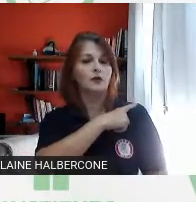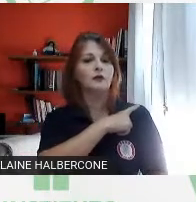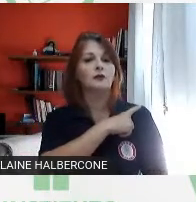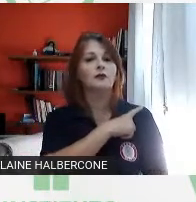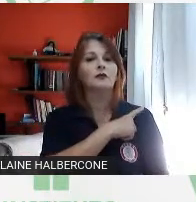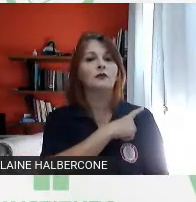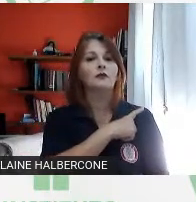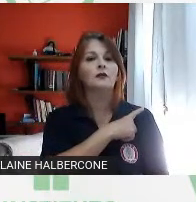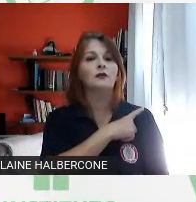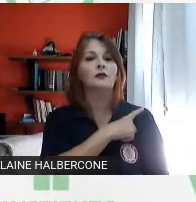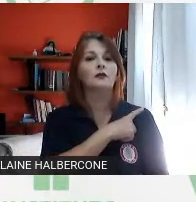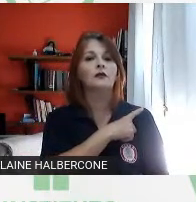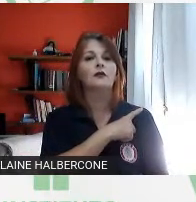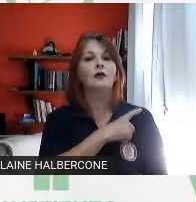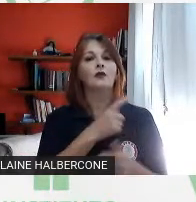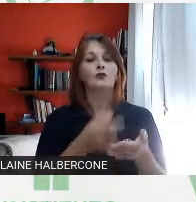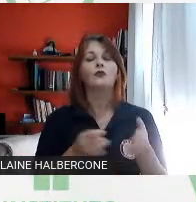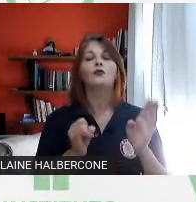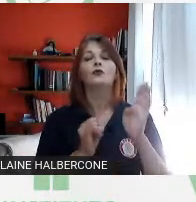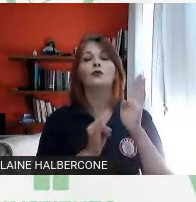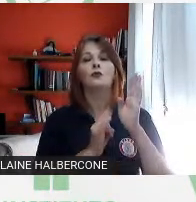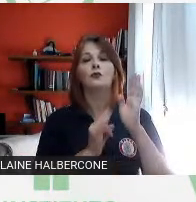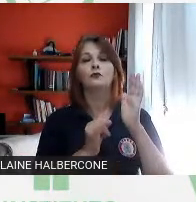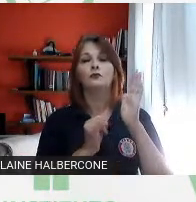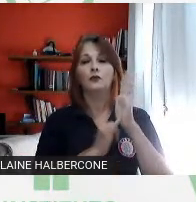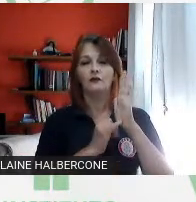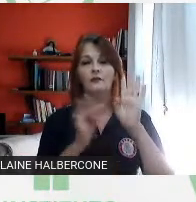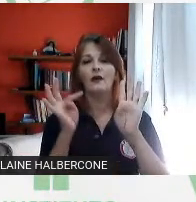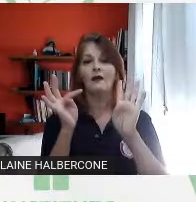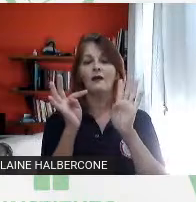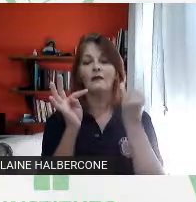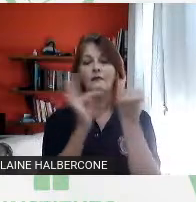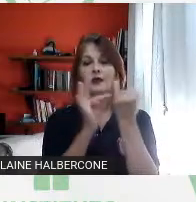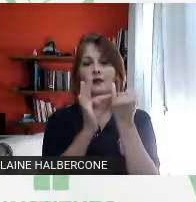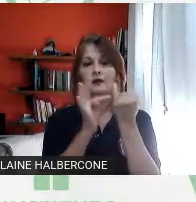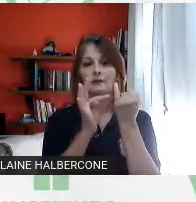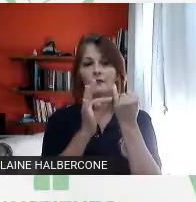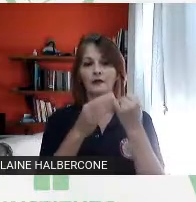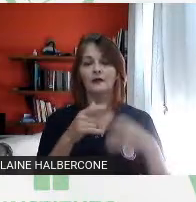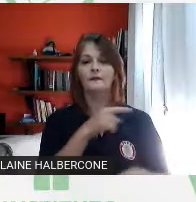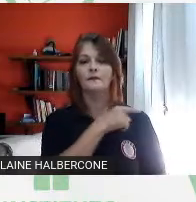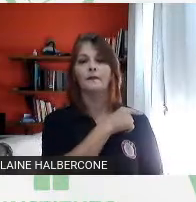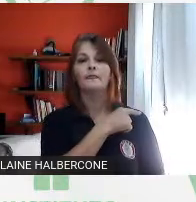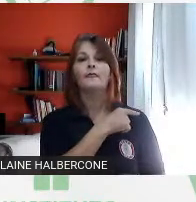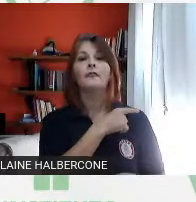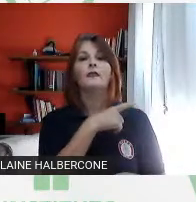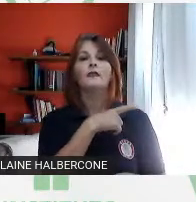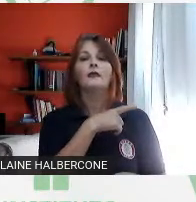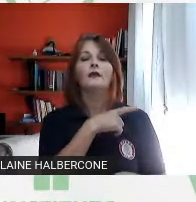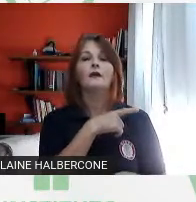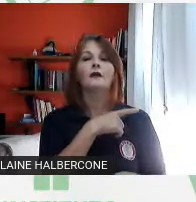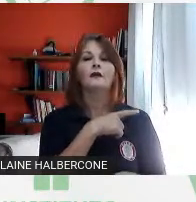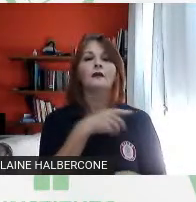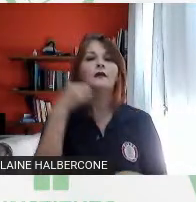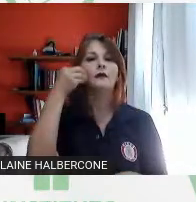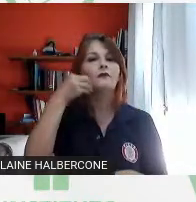da mesma instituição, IFBA Camaçari. A experiência se trata de uma